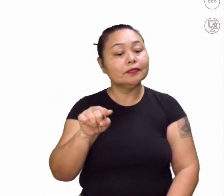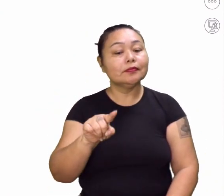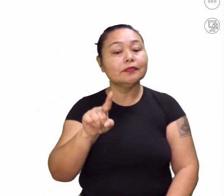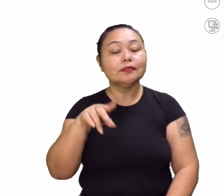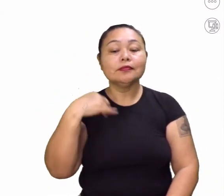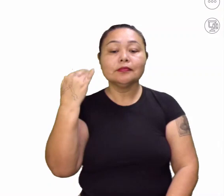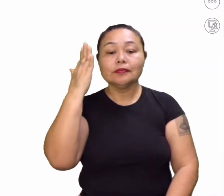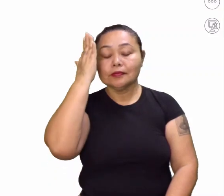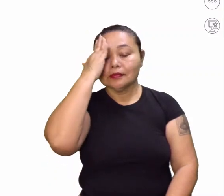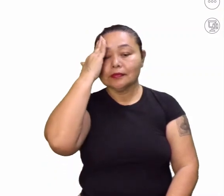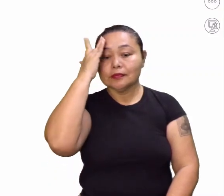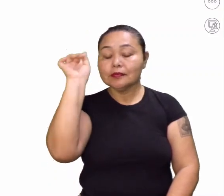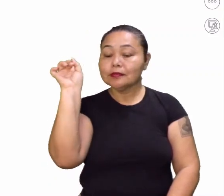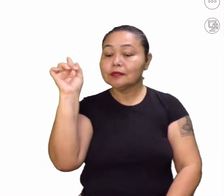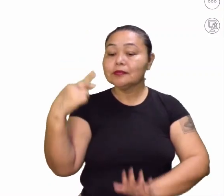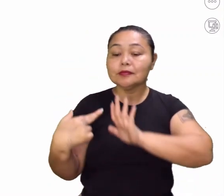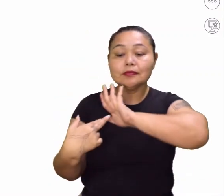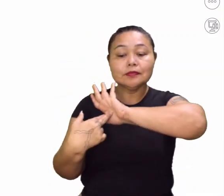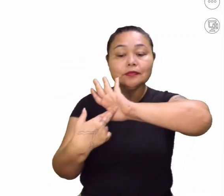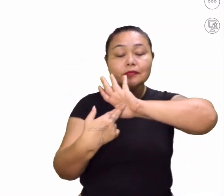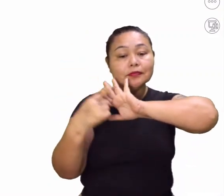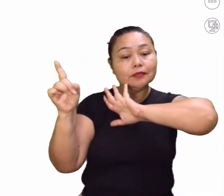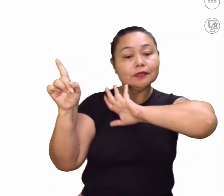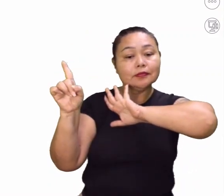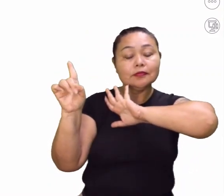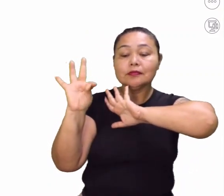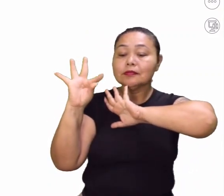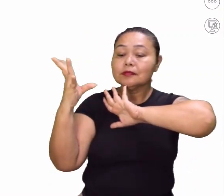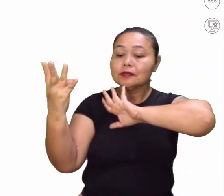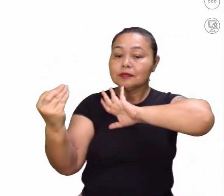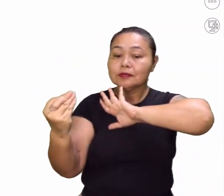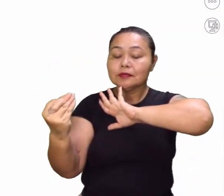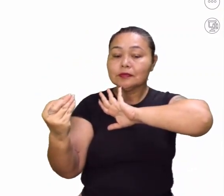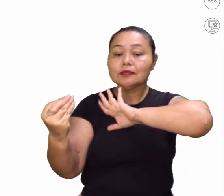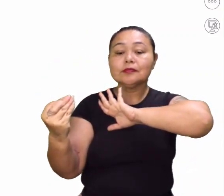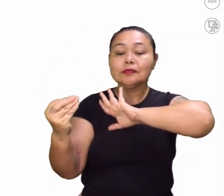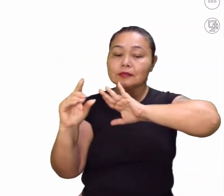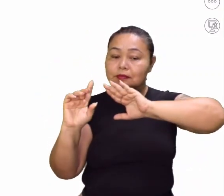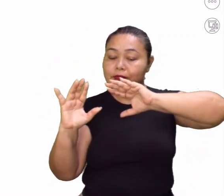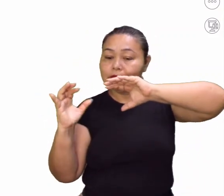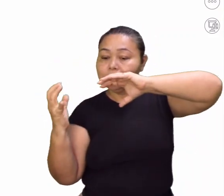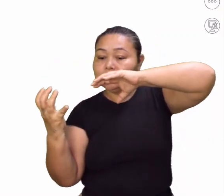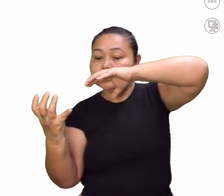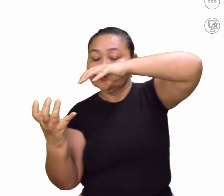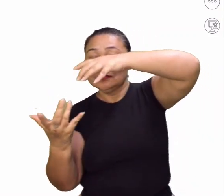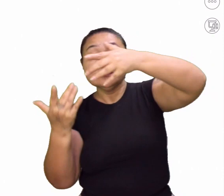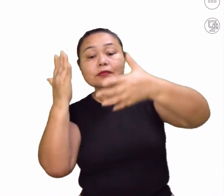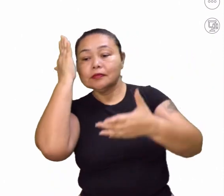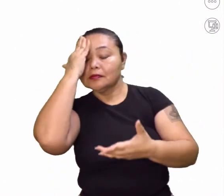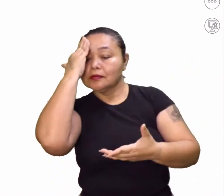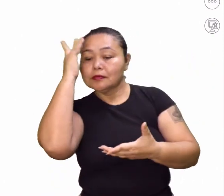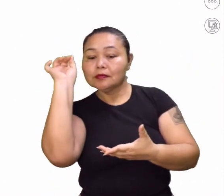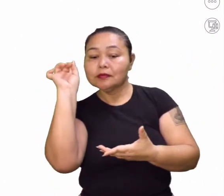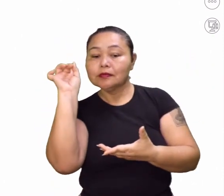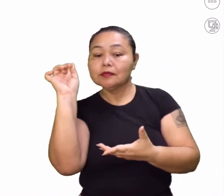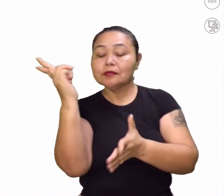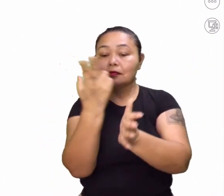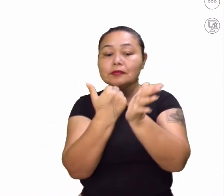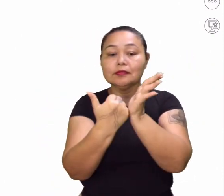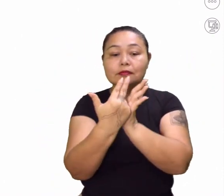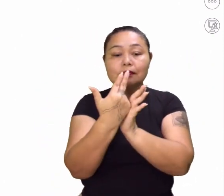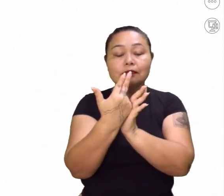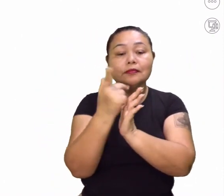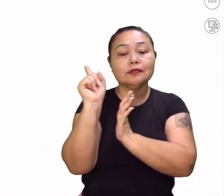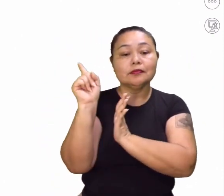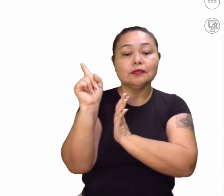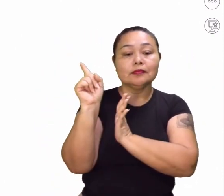Agora a gente só vai trazer uma representação para vocês. De tudo que a gente falou, para você entender essa figura aqui, ó. Tá,